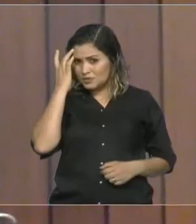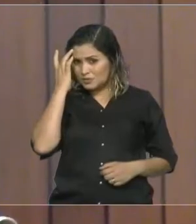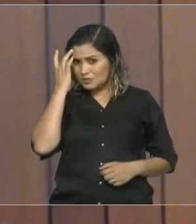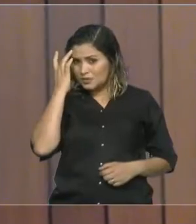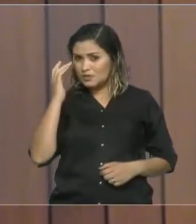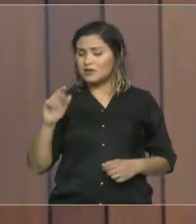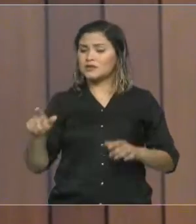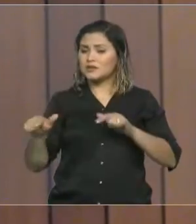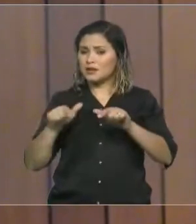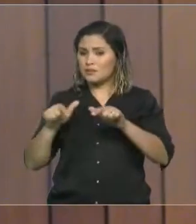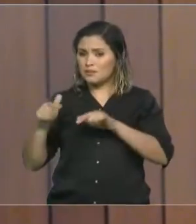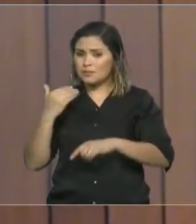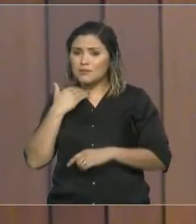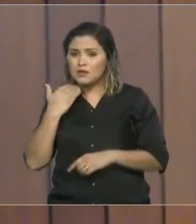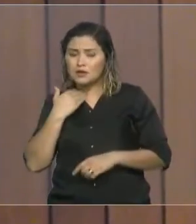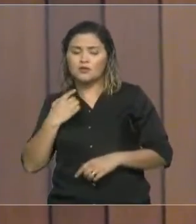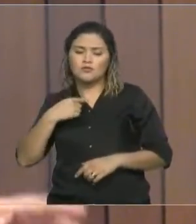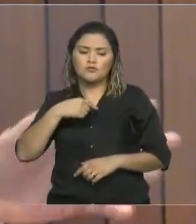faça